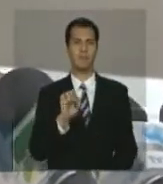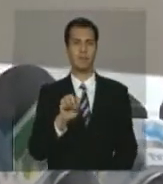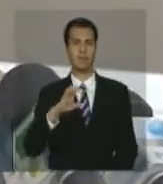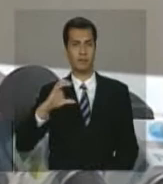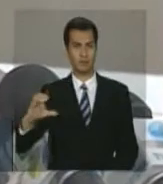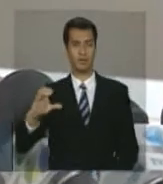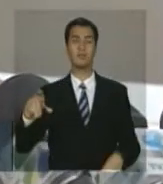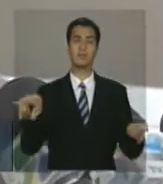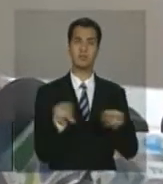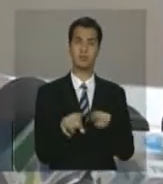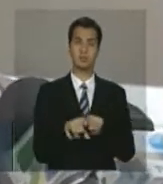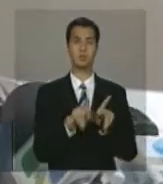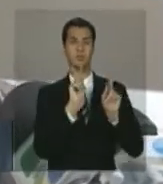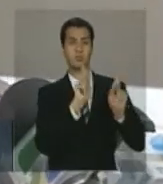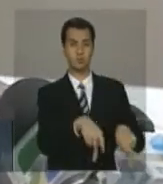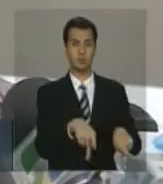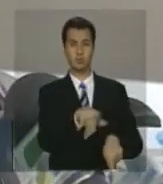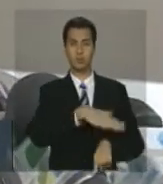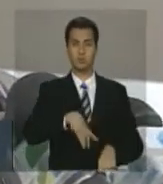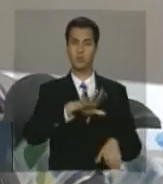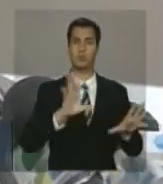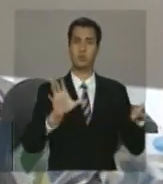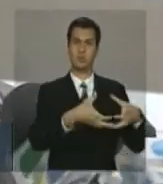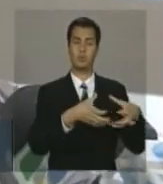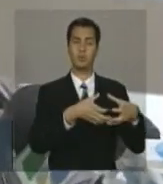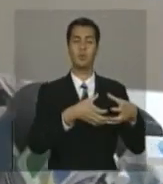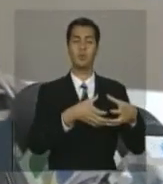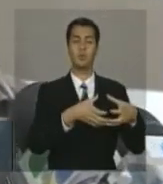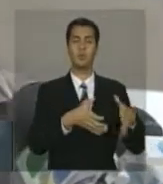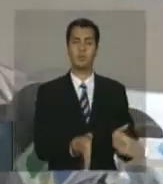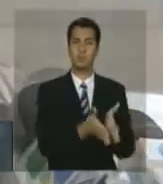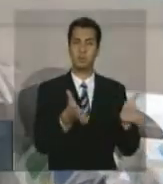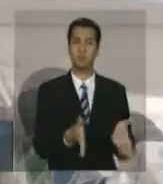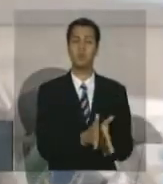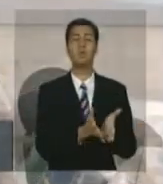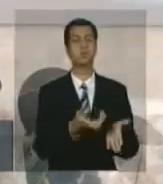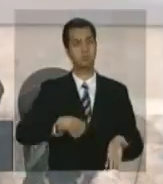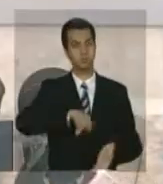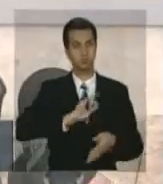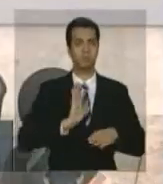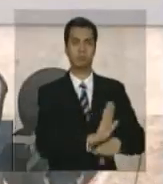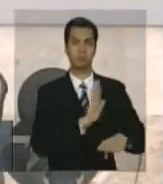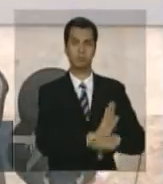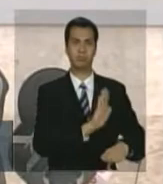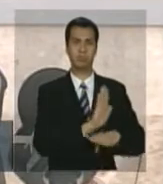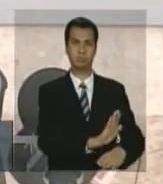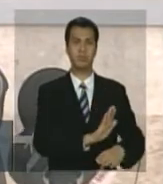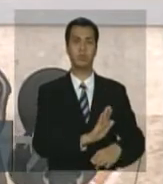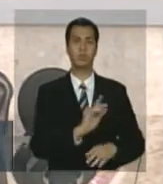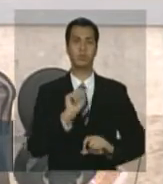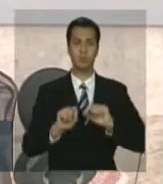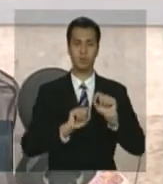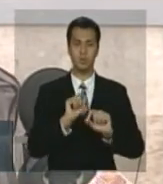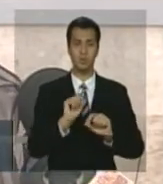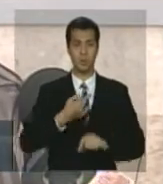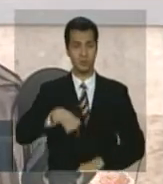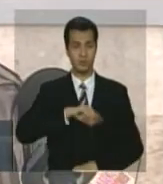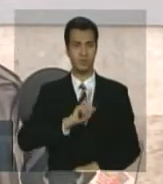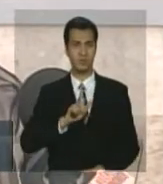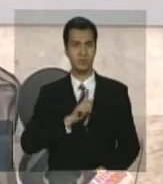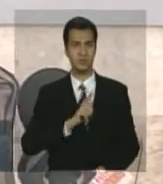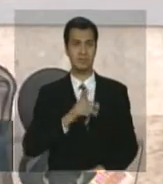profissional voltadas para o público do Brasil Sem Miséria, serão intensificadas. Nós pretendemos ter 300 mil